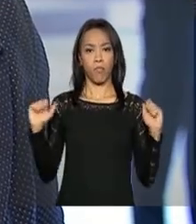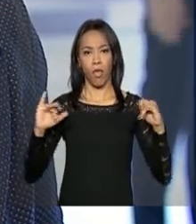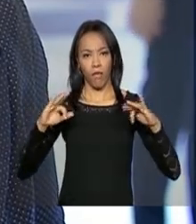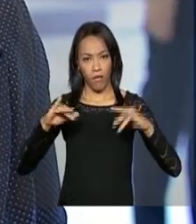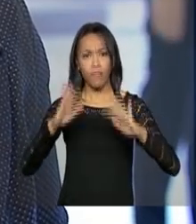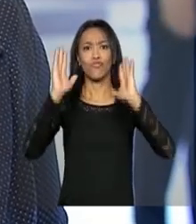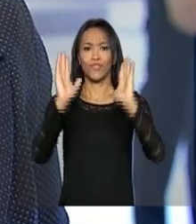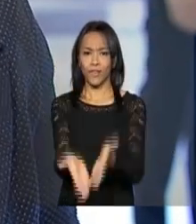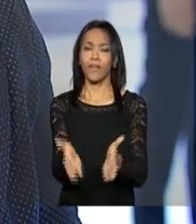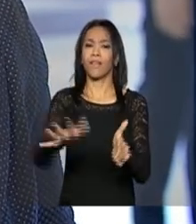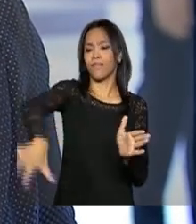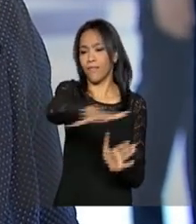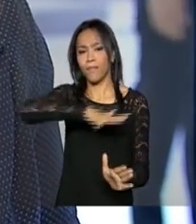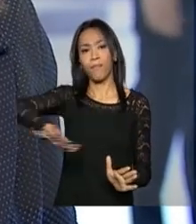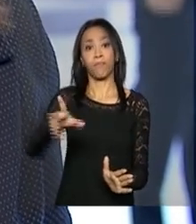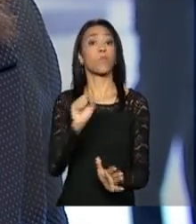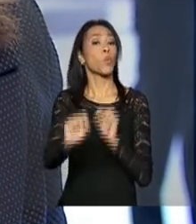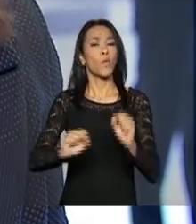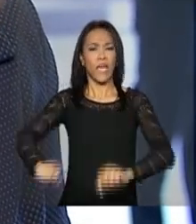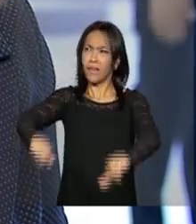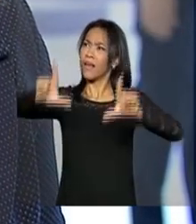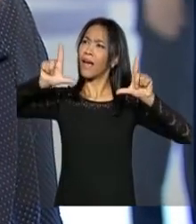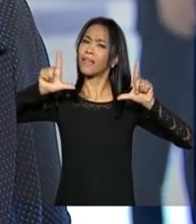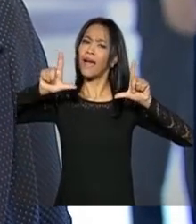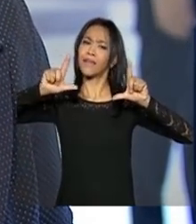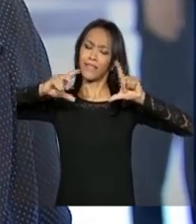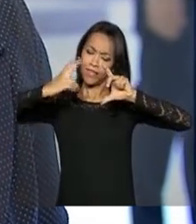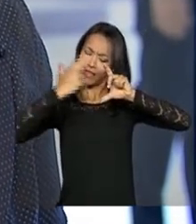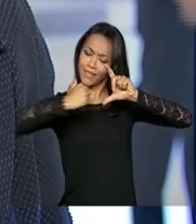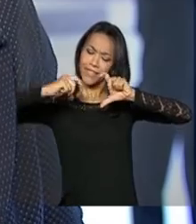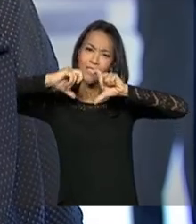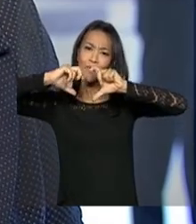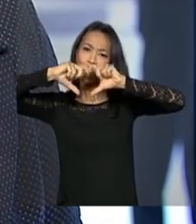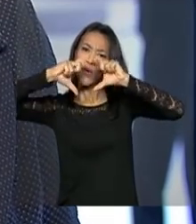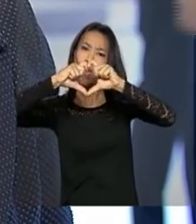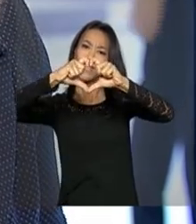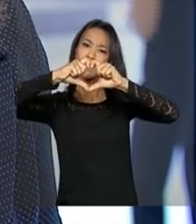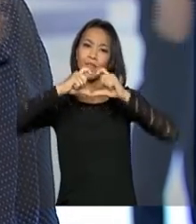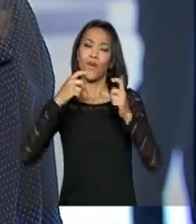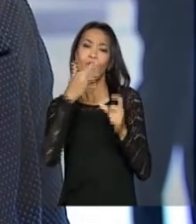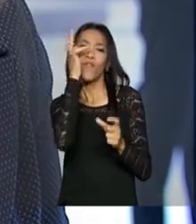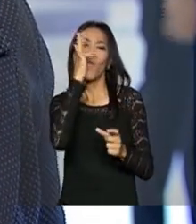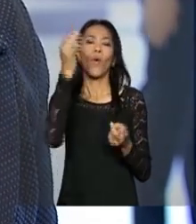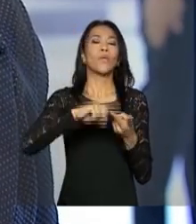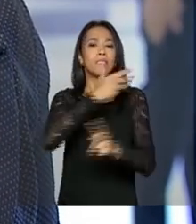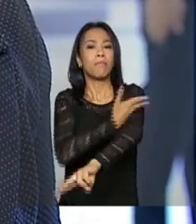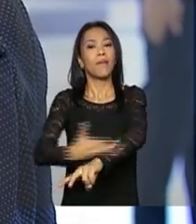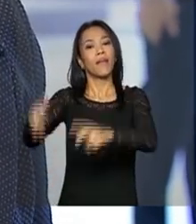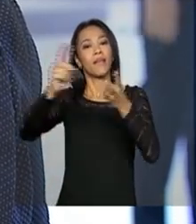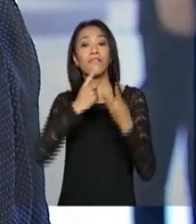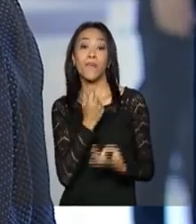do Palácio do Planalto e elas trazem cartazes em formato de coração e flores brancas